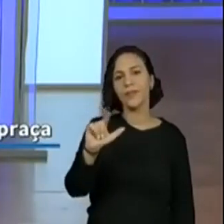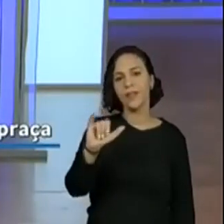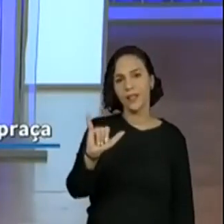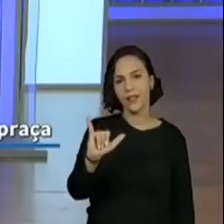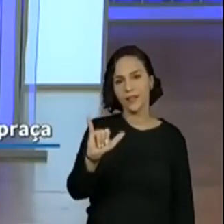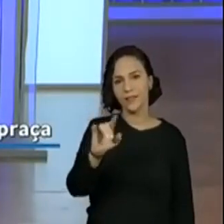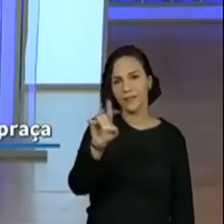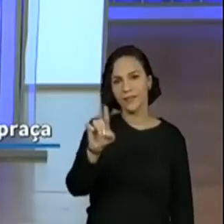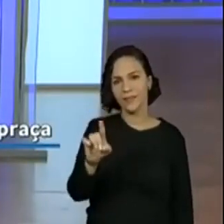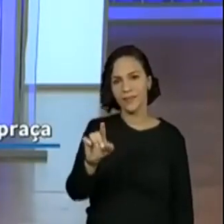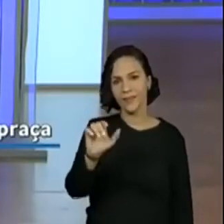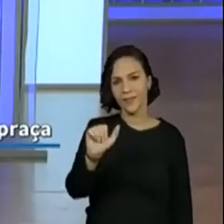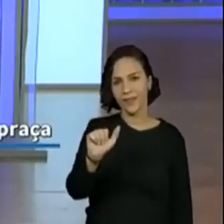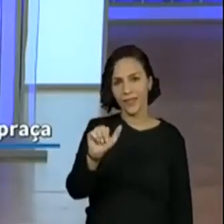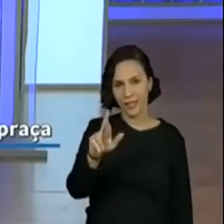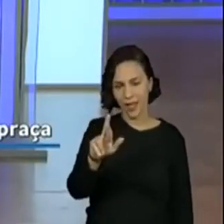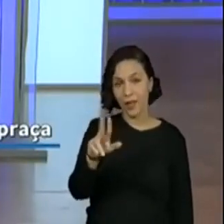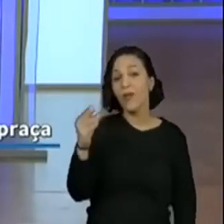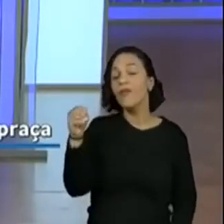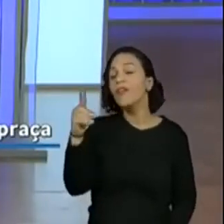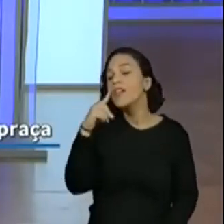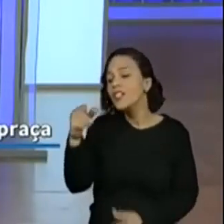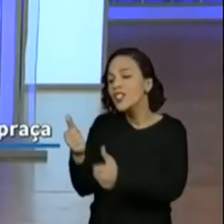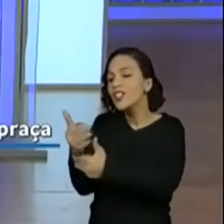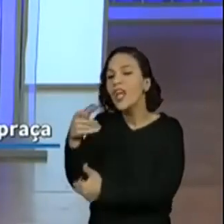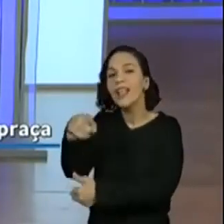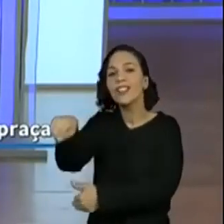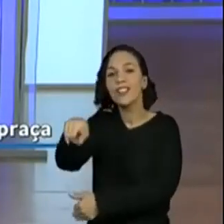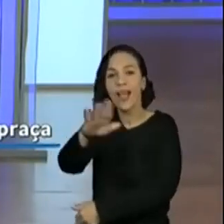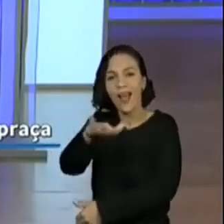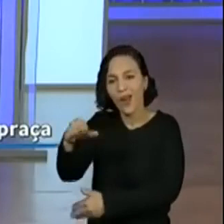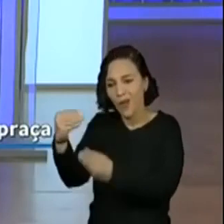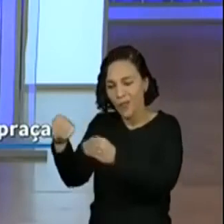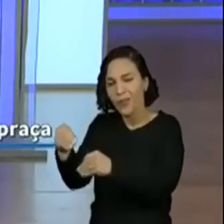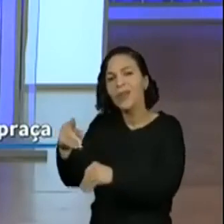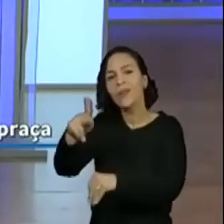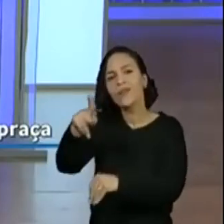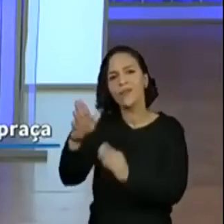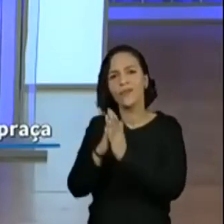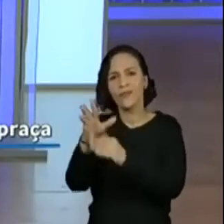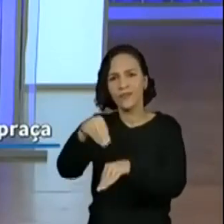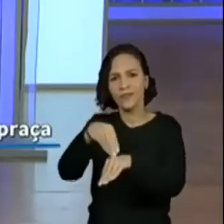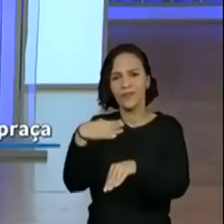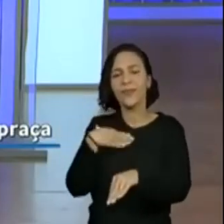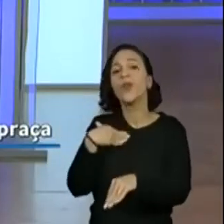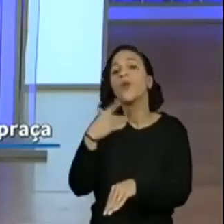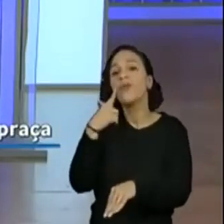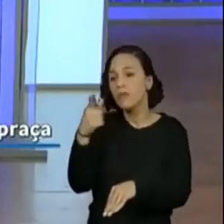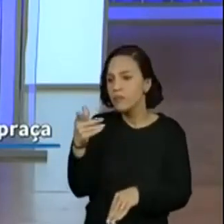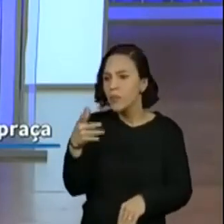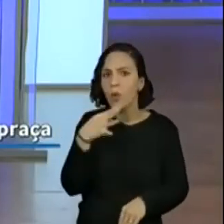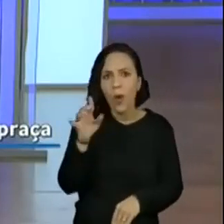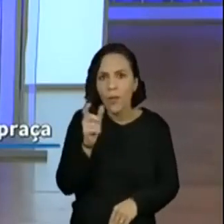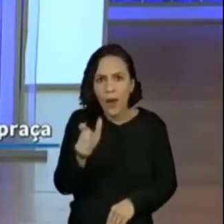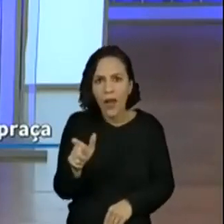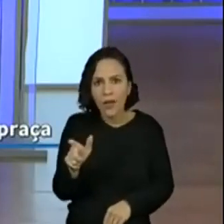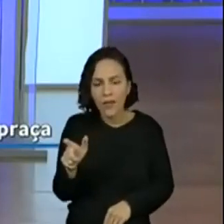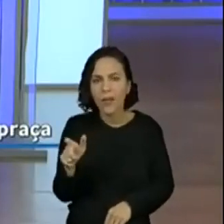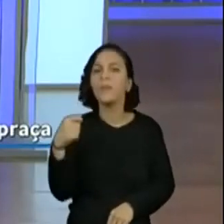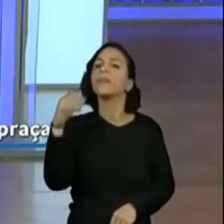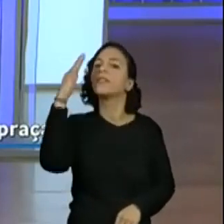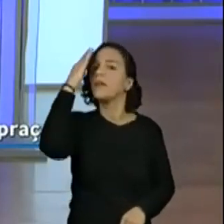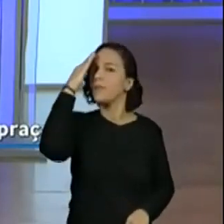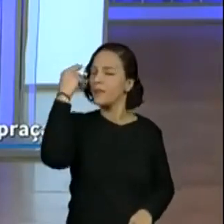vão colocar para vocês. O que é localizar? Eles precisam saber. Sim. Não é? Se não sabem, precisam saber. Vamos lá.